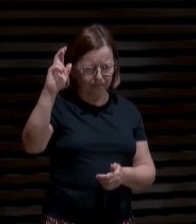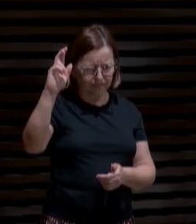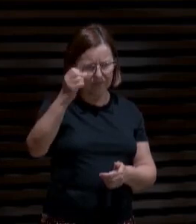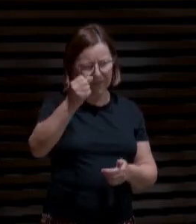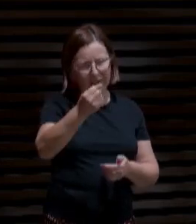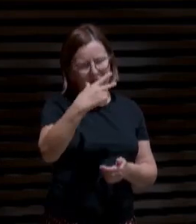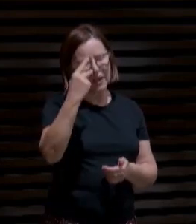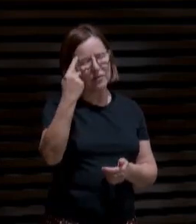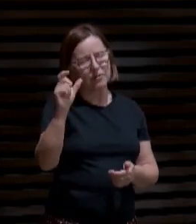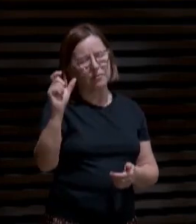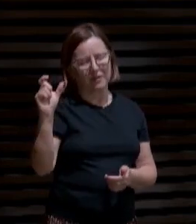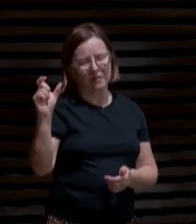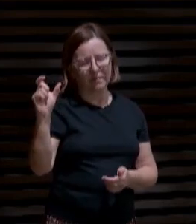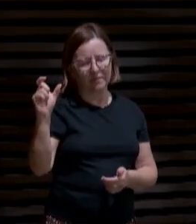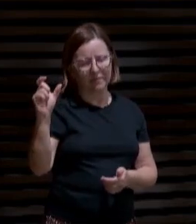revela-nos a Tua palavra.